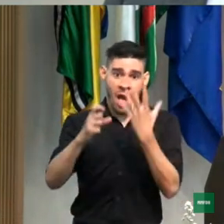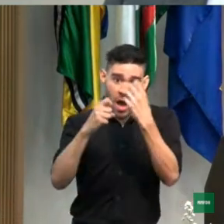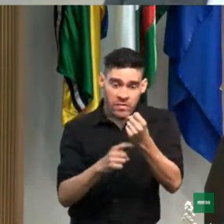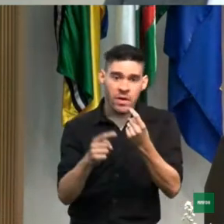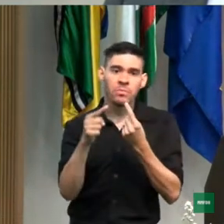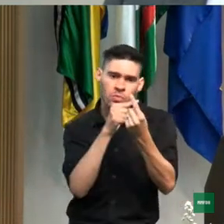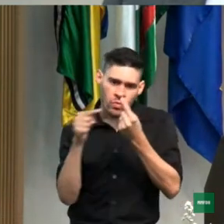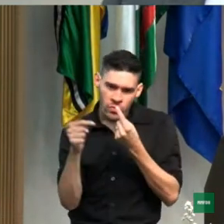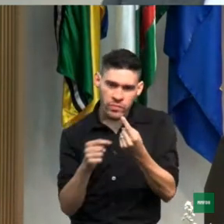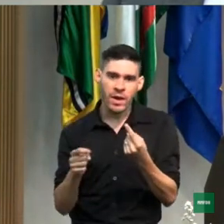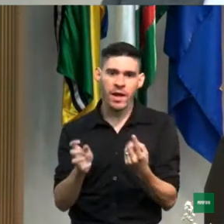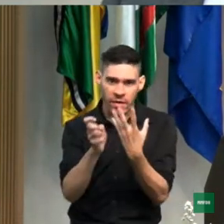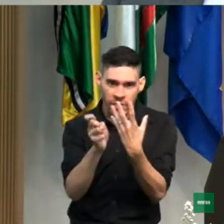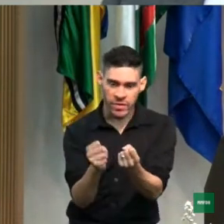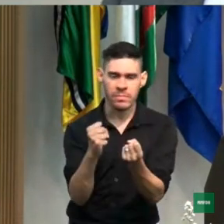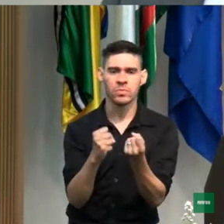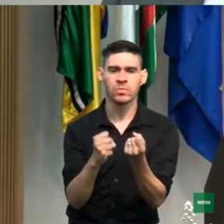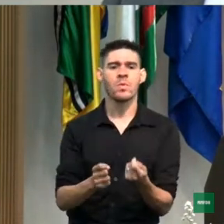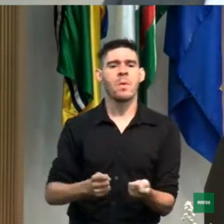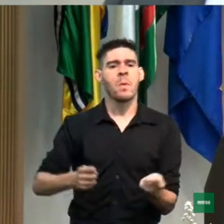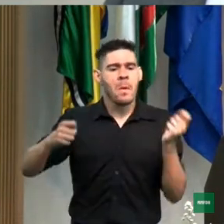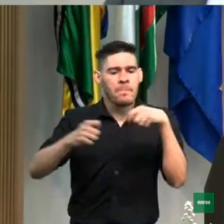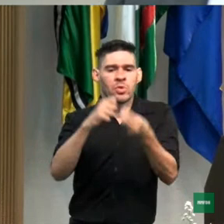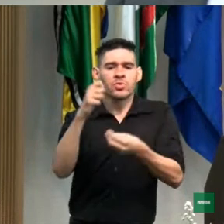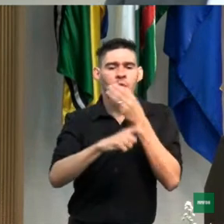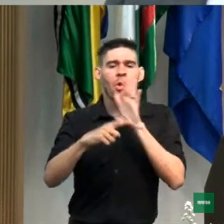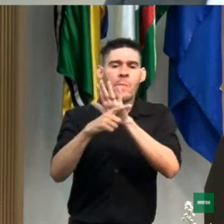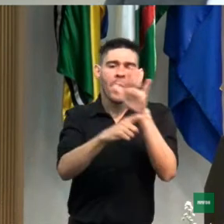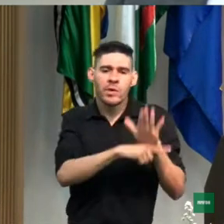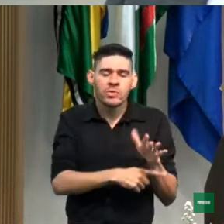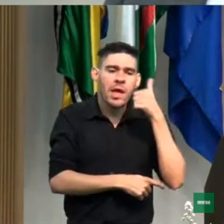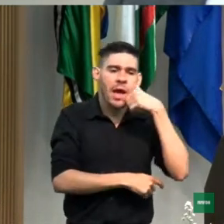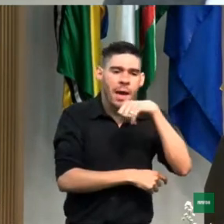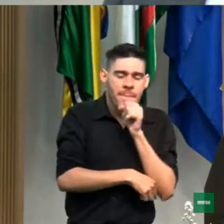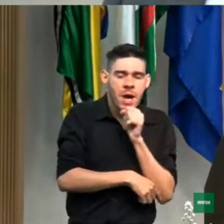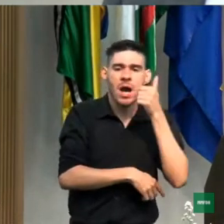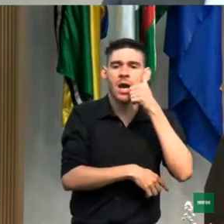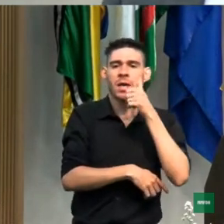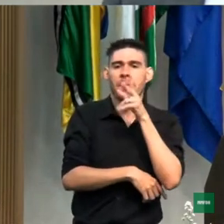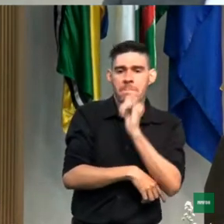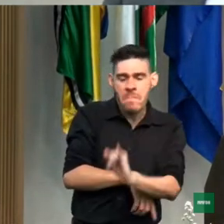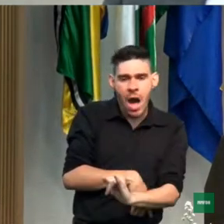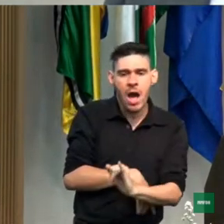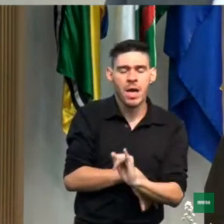pode fazer a vida desta mulher, deste pai, melhor dentro do setor produtivo?